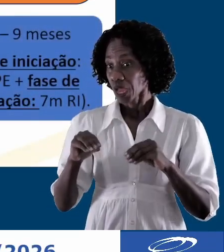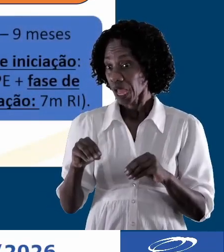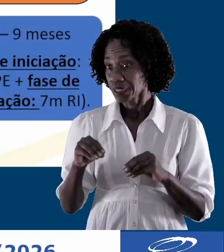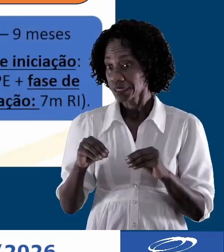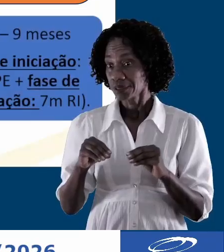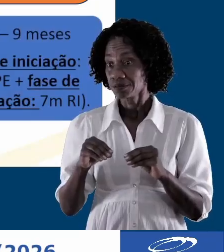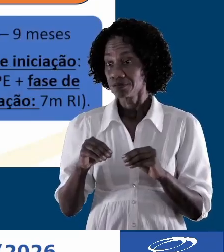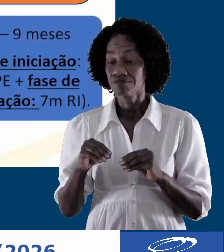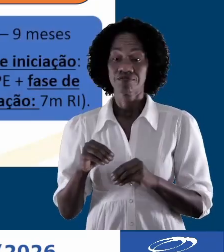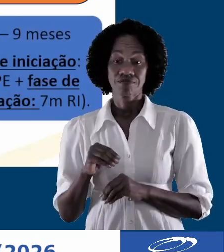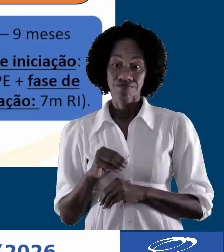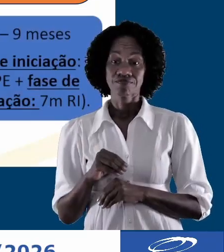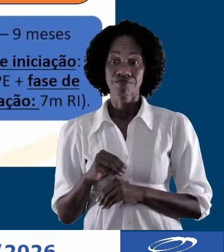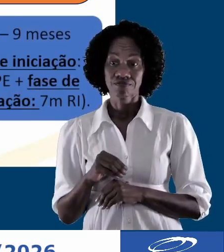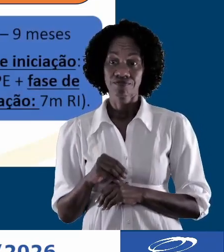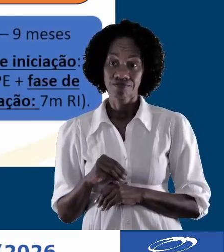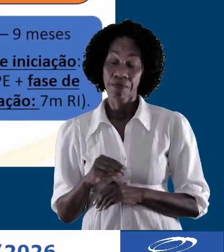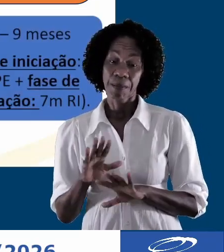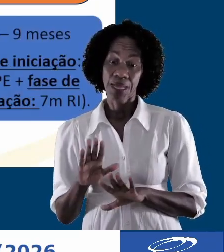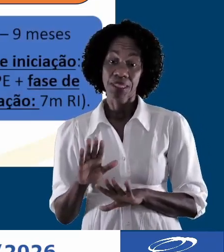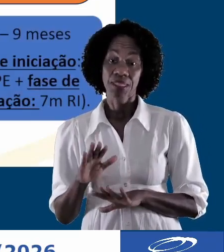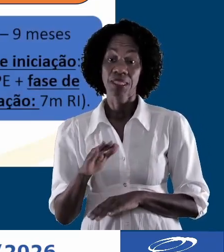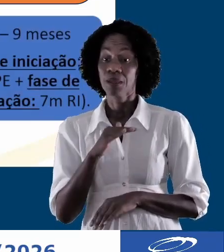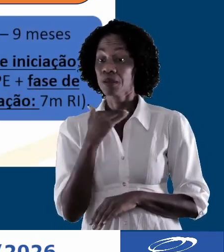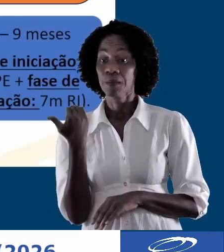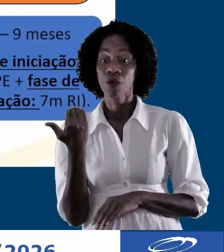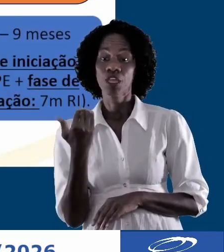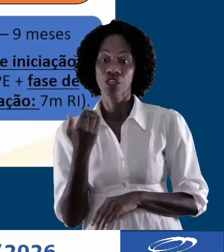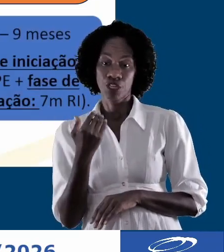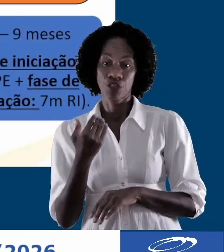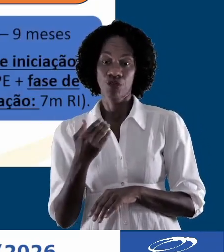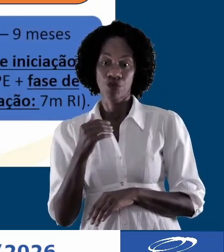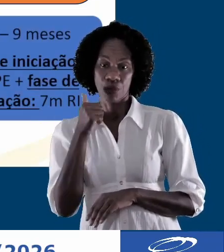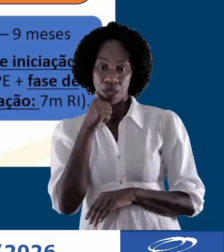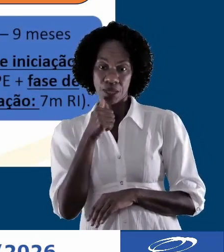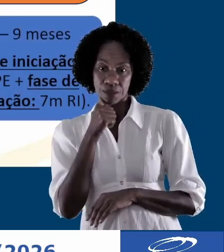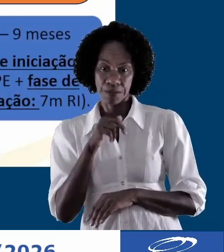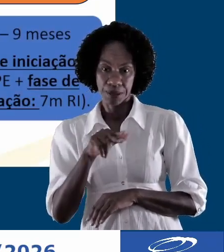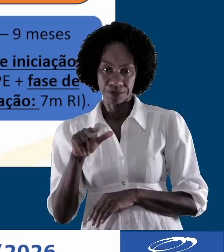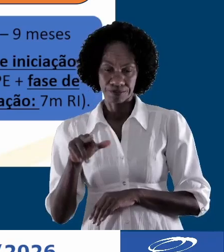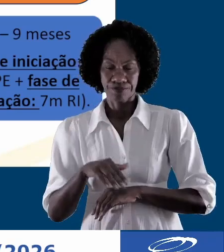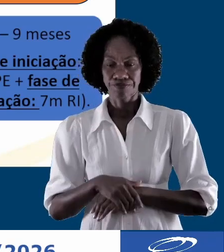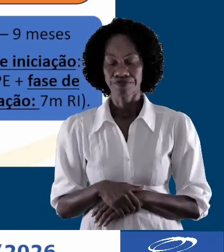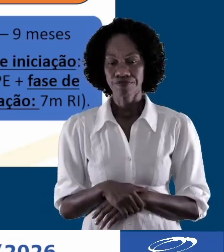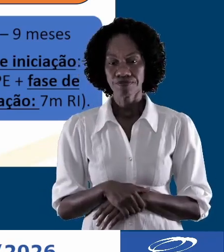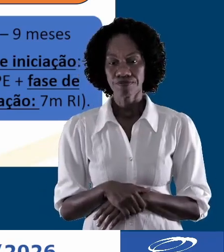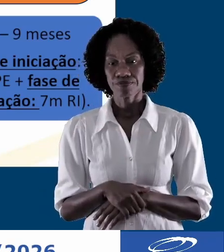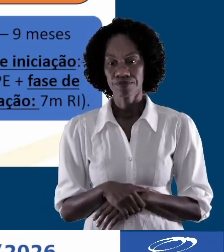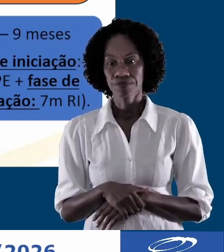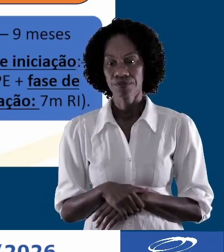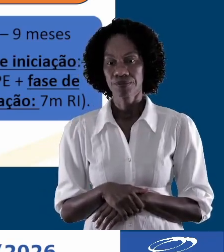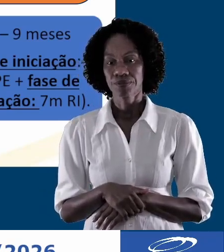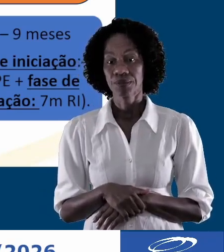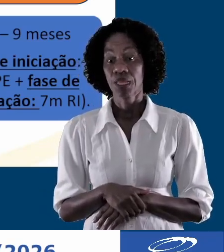A base do tratamento da tuberculose vertebral é o medicamento. Tanto da tuberculose não